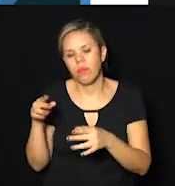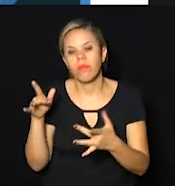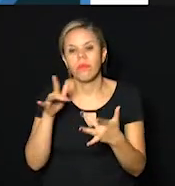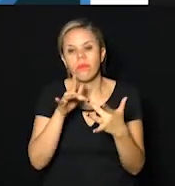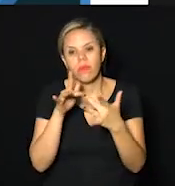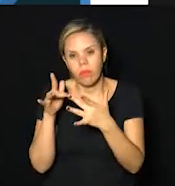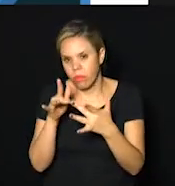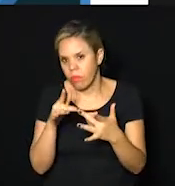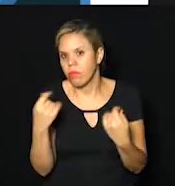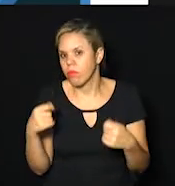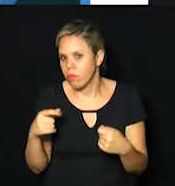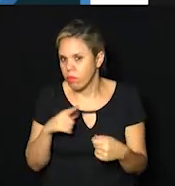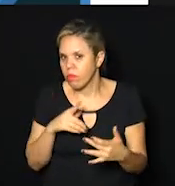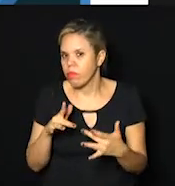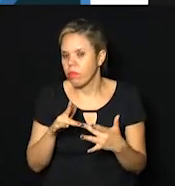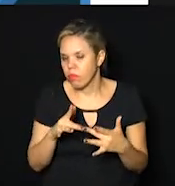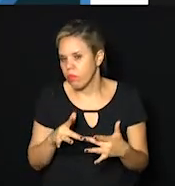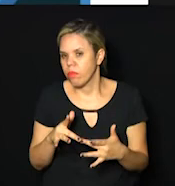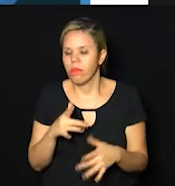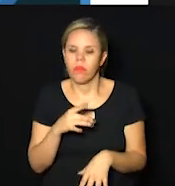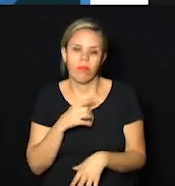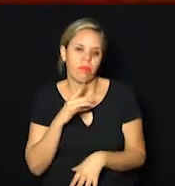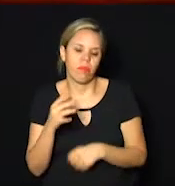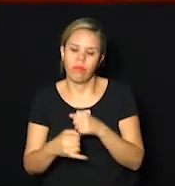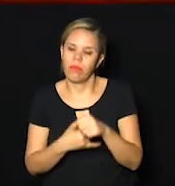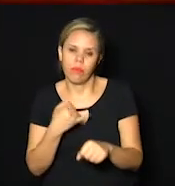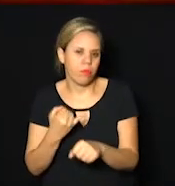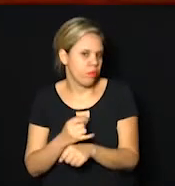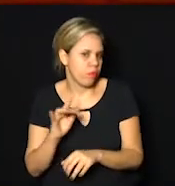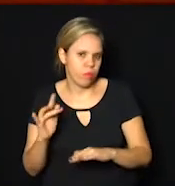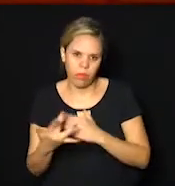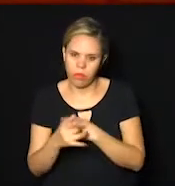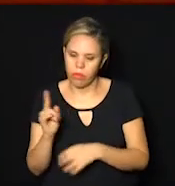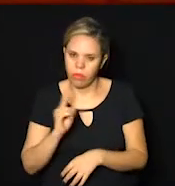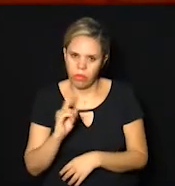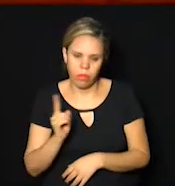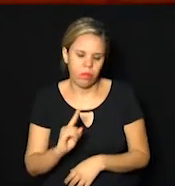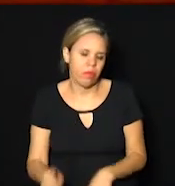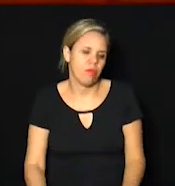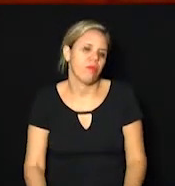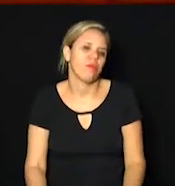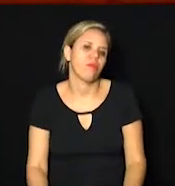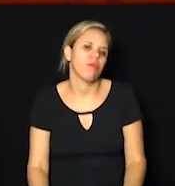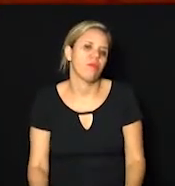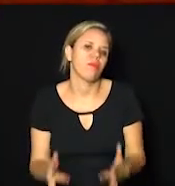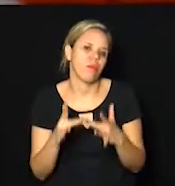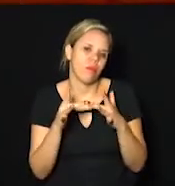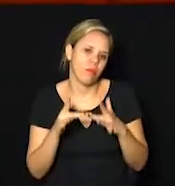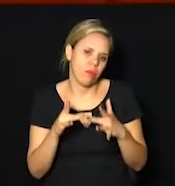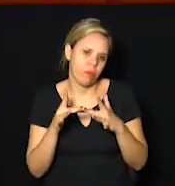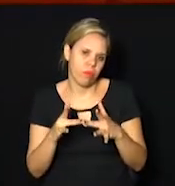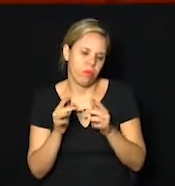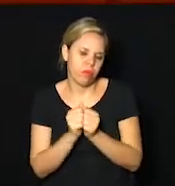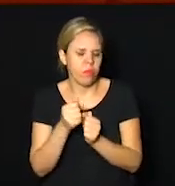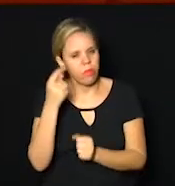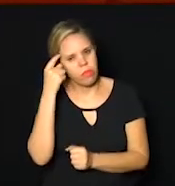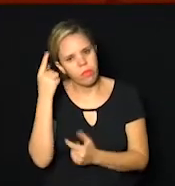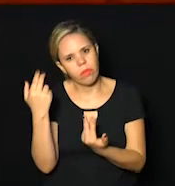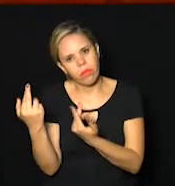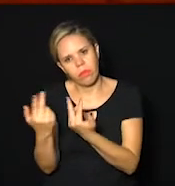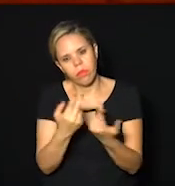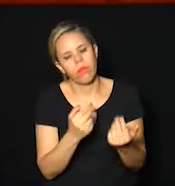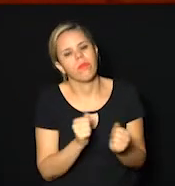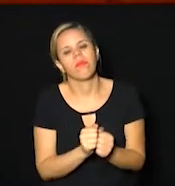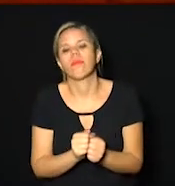E quando eu digo conectem, não é conectar às redes sociais, não é conectar à internet. É se conectar às ideias e entre